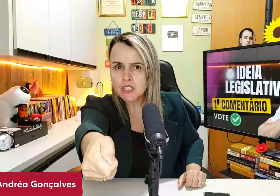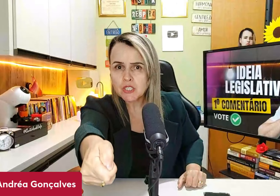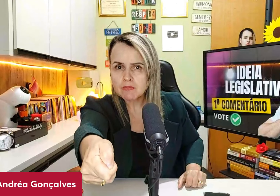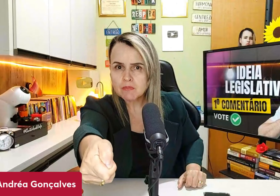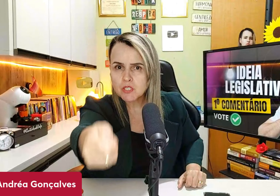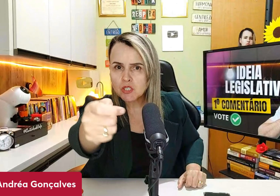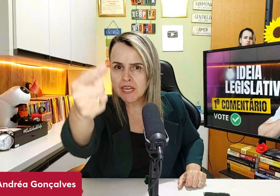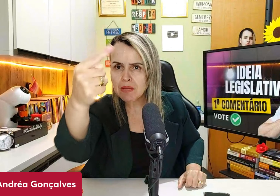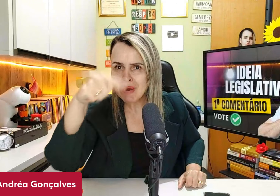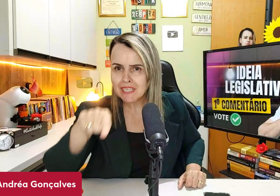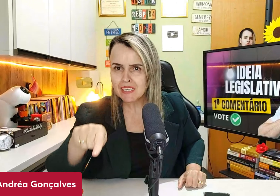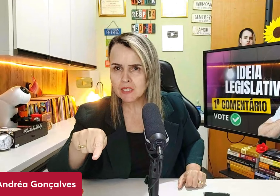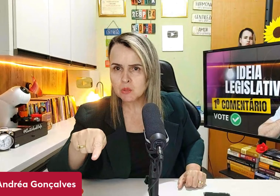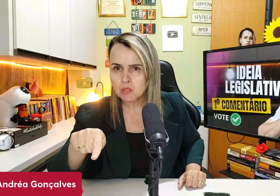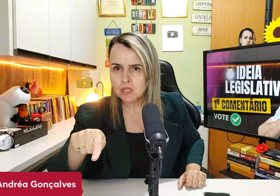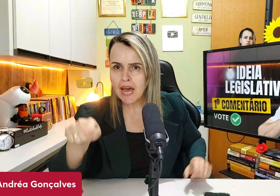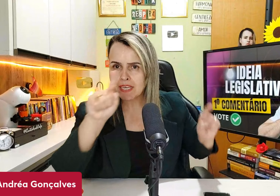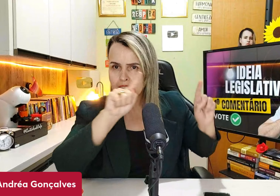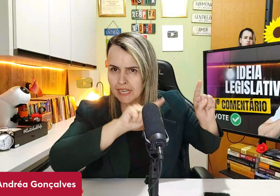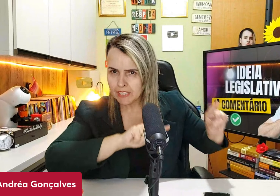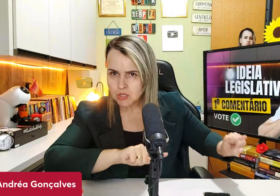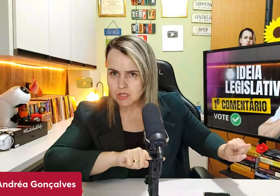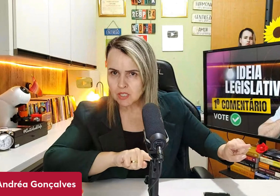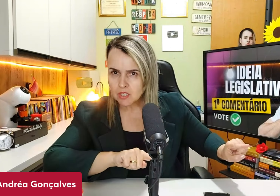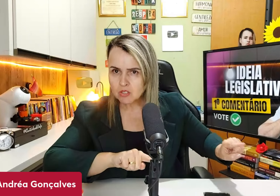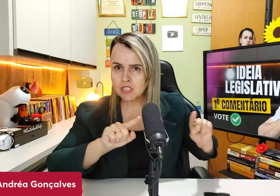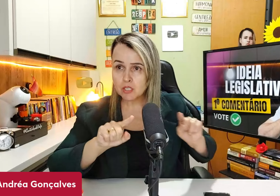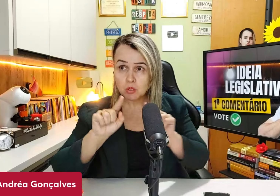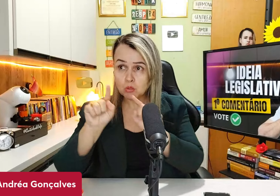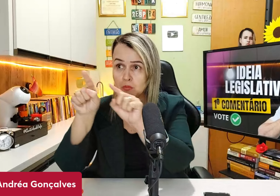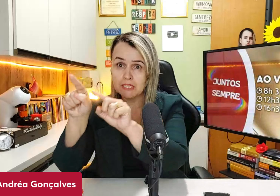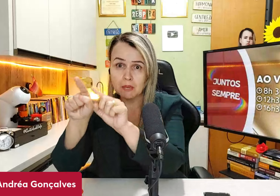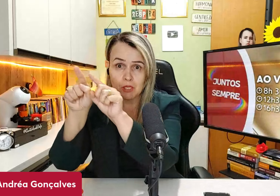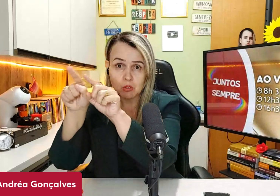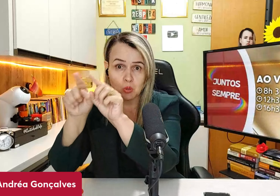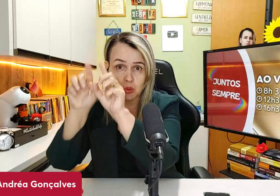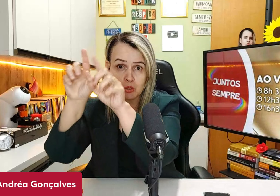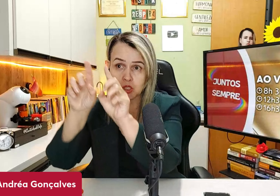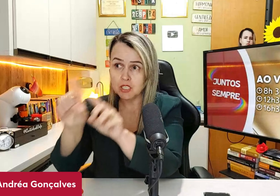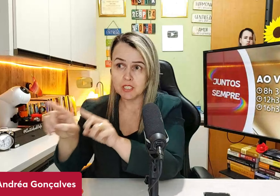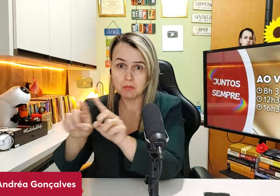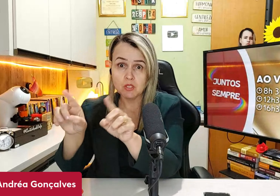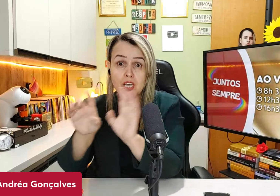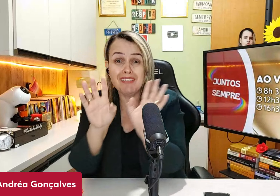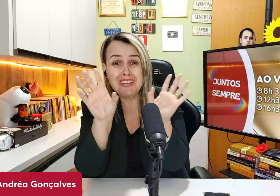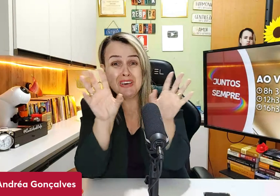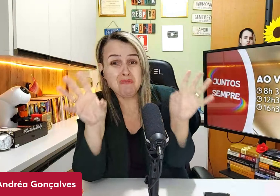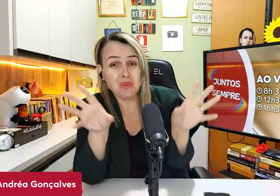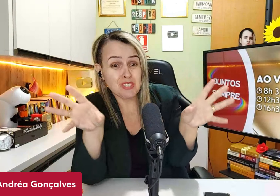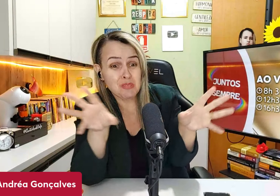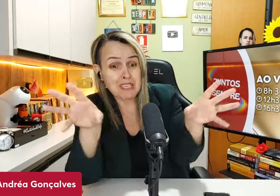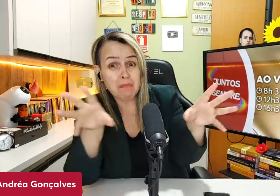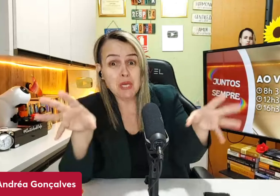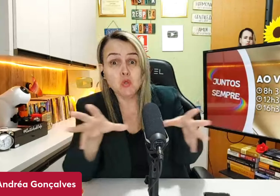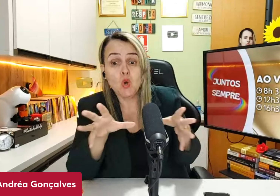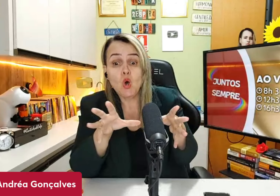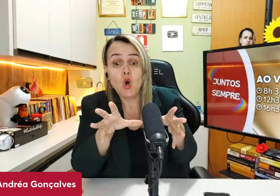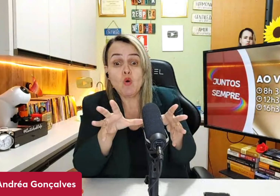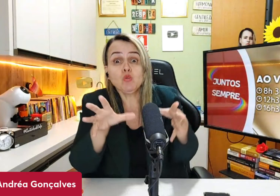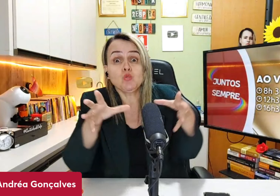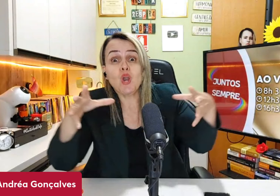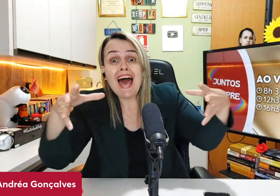bandeja Se tiverem maquiando a realidade dizendo que um desmatamento que ocorreu X Y não foi um